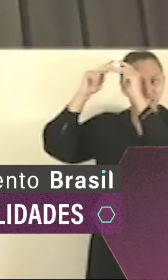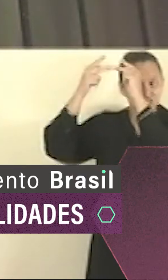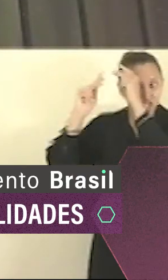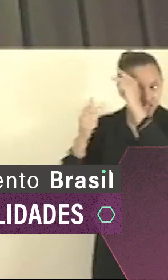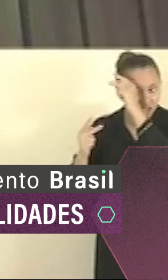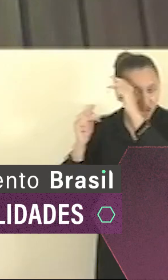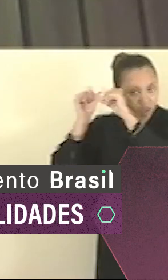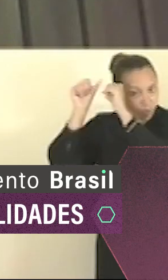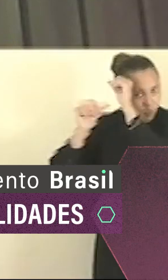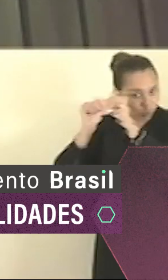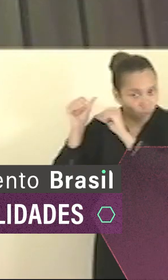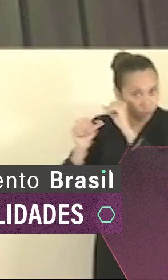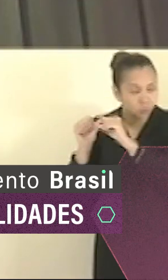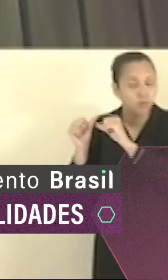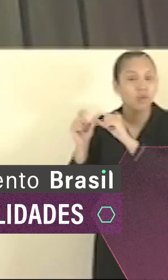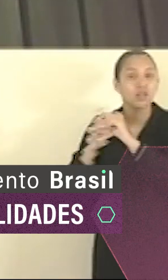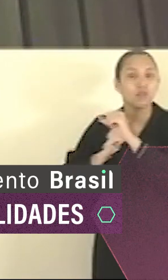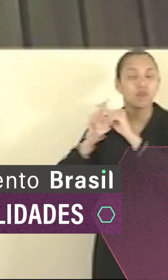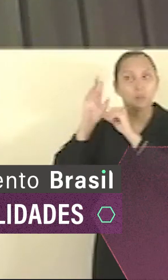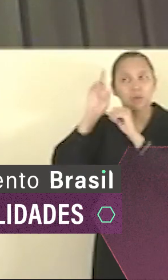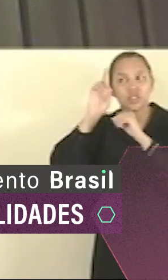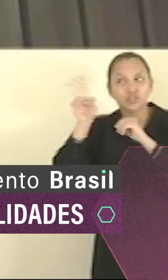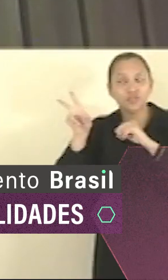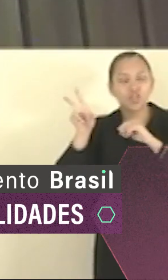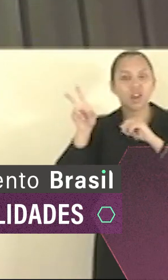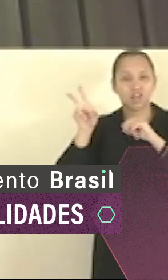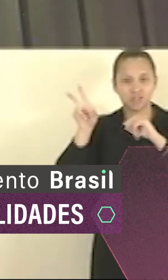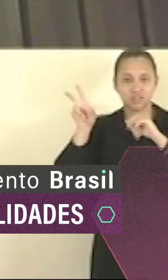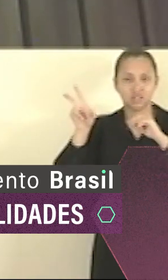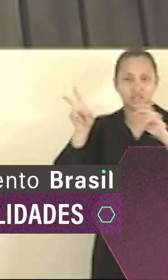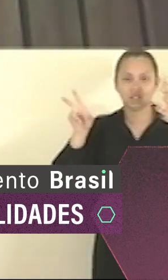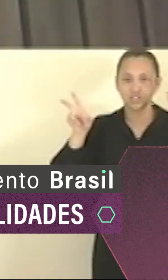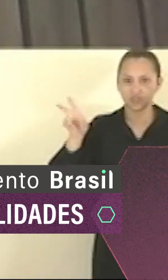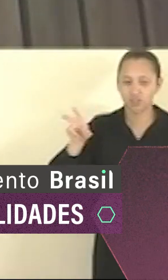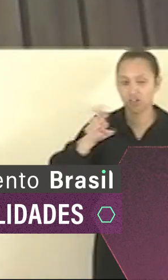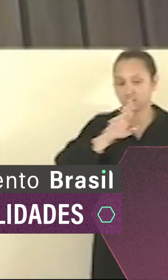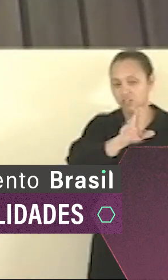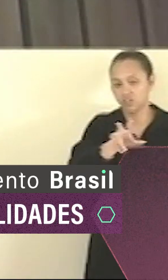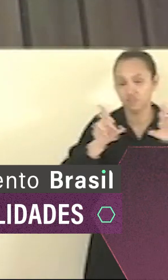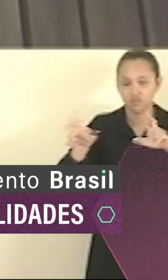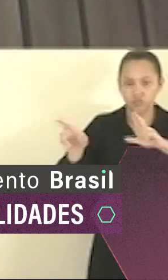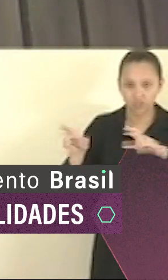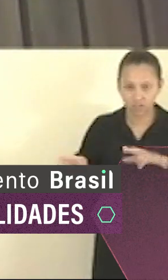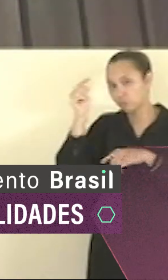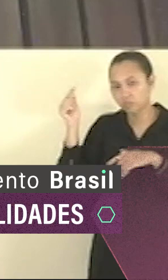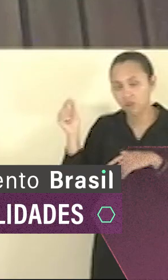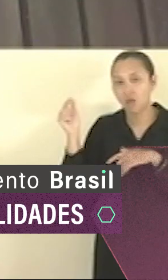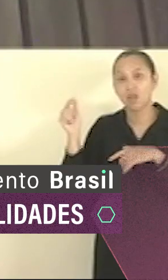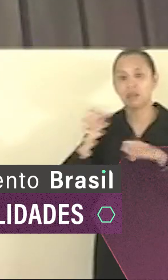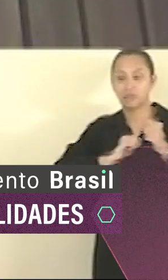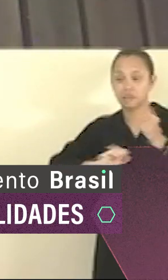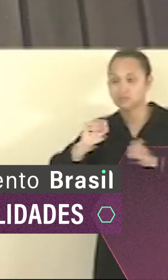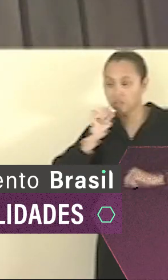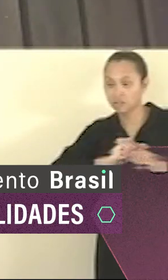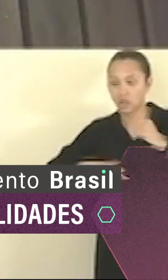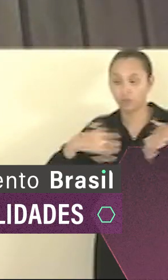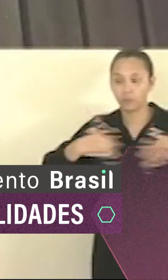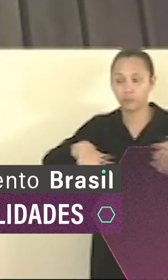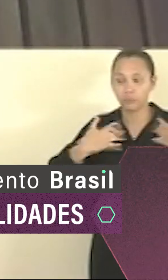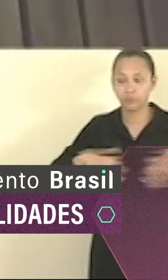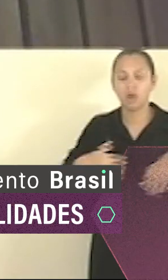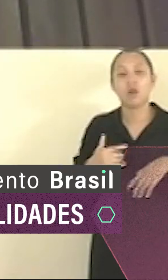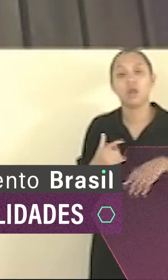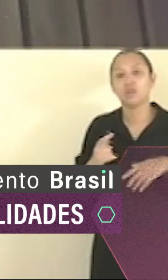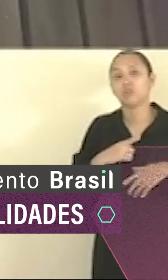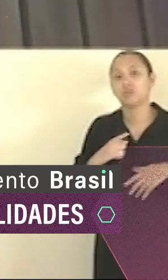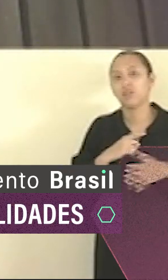exercem uma diferenciação, reações na saúde física e mental, coisas além do risco.